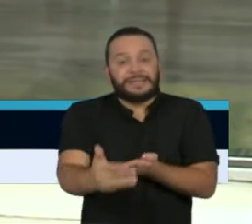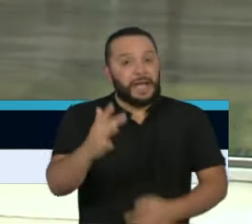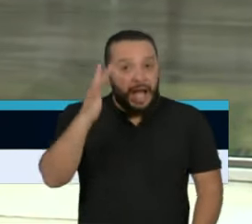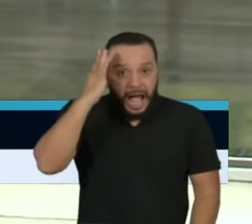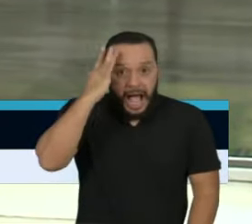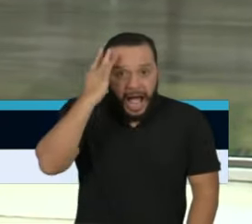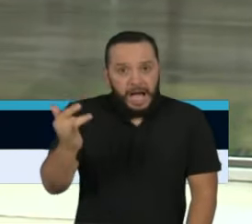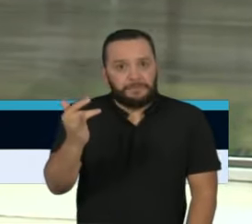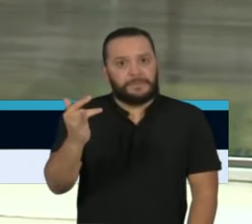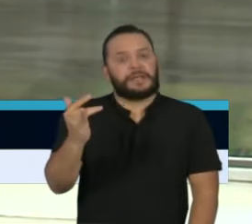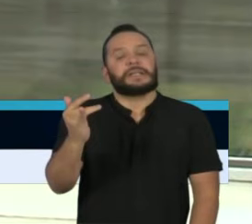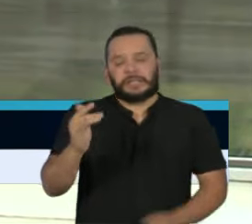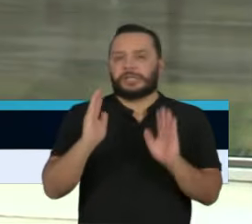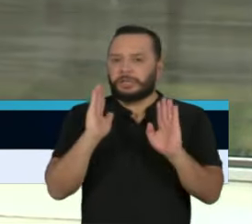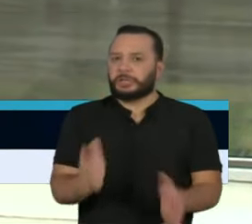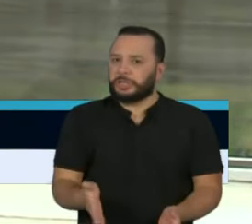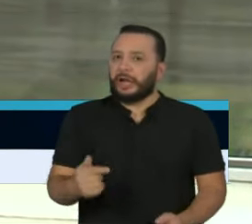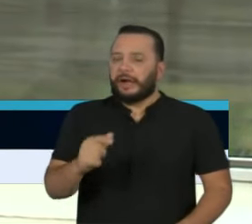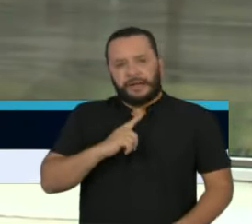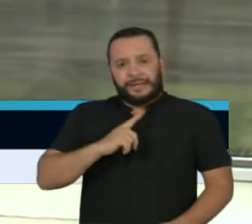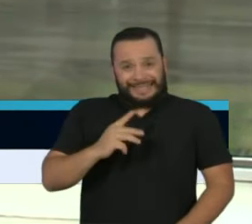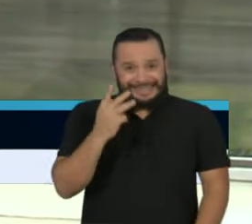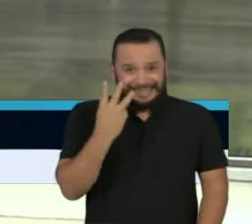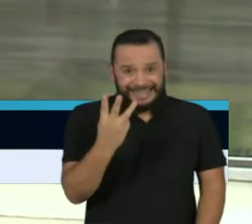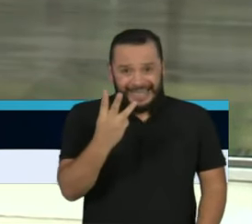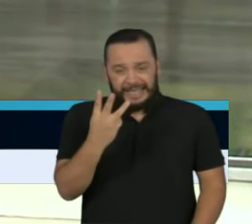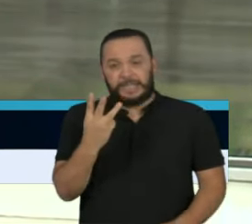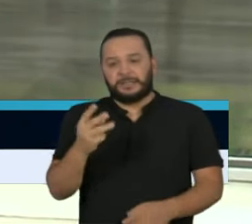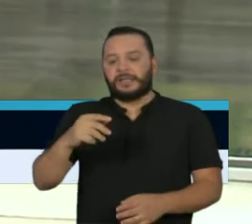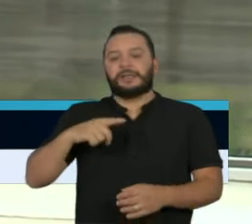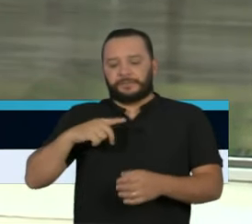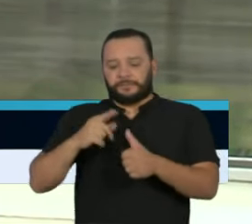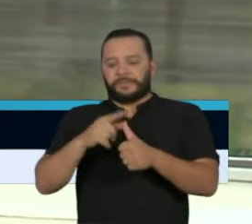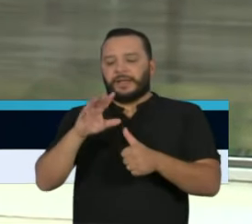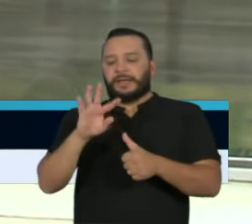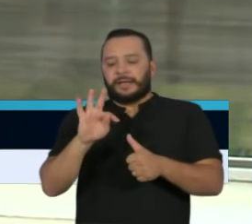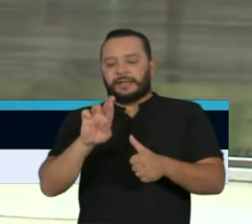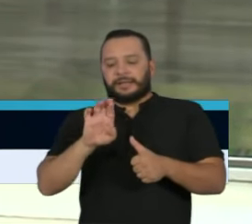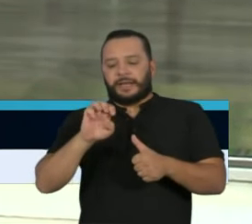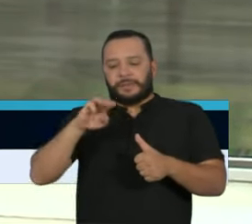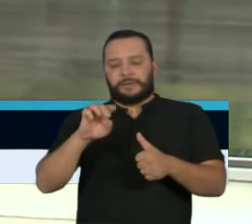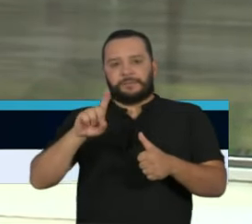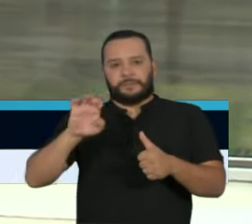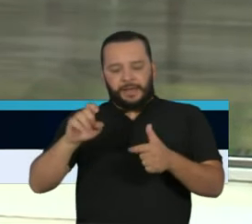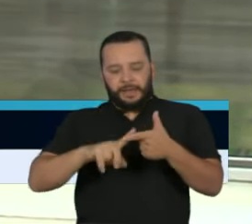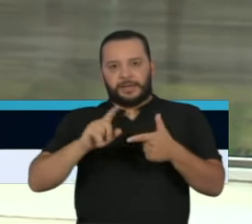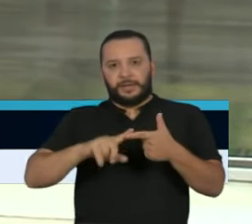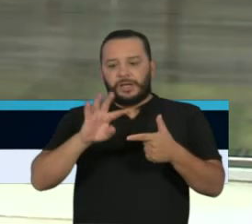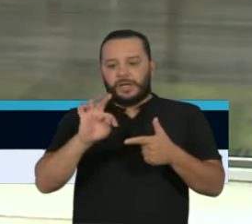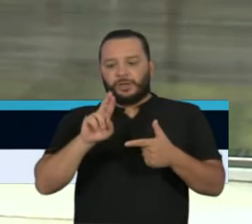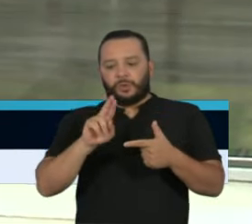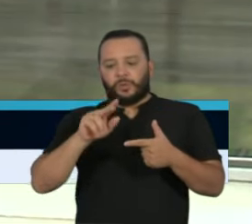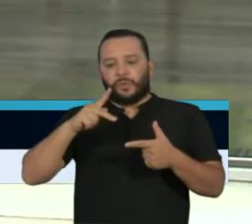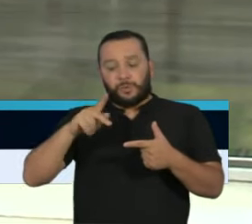amanhã, nos 3 presídios de Tremembé, Tupi Paulista, Andradina,